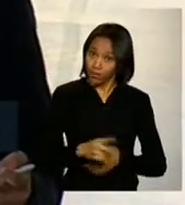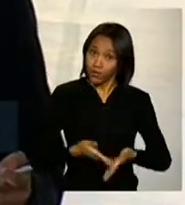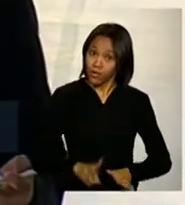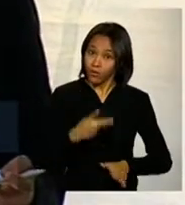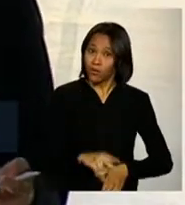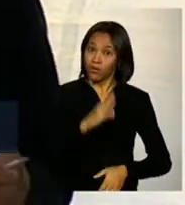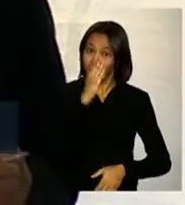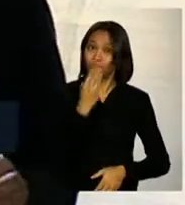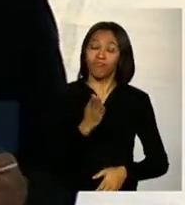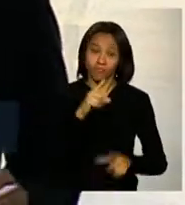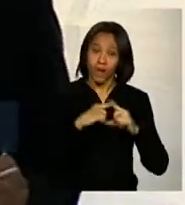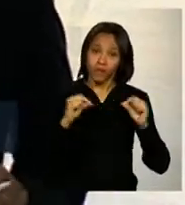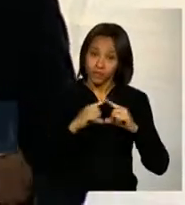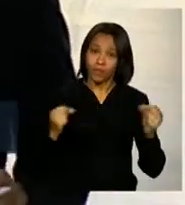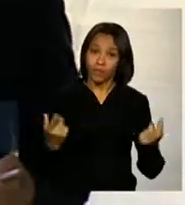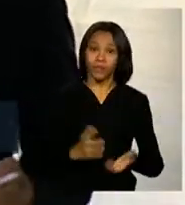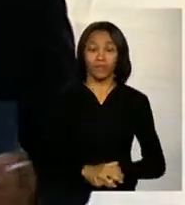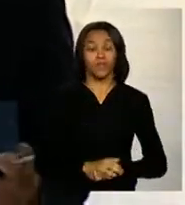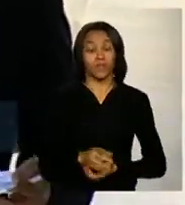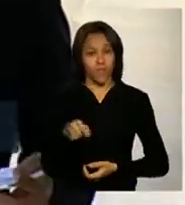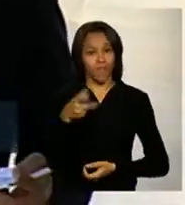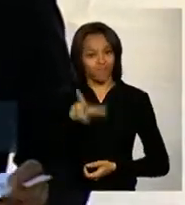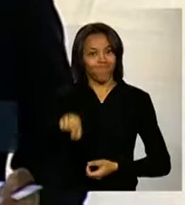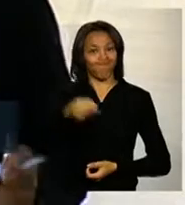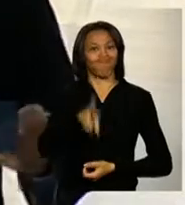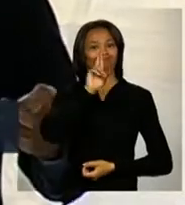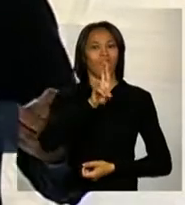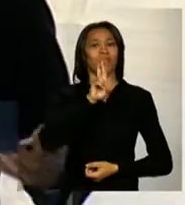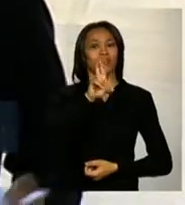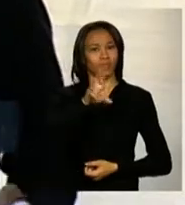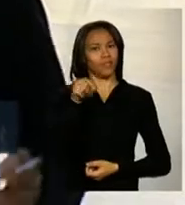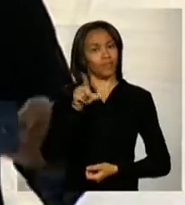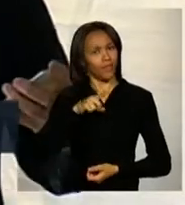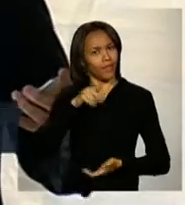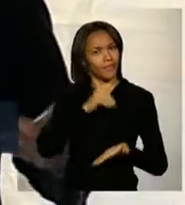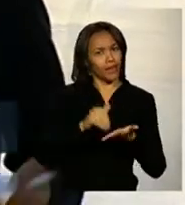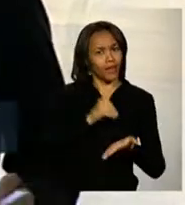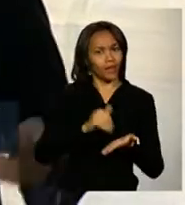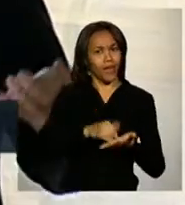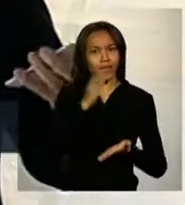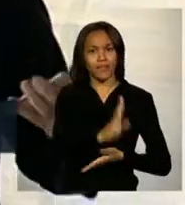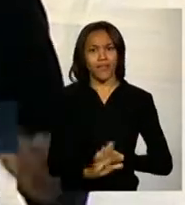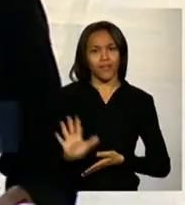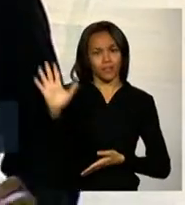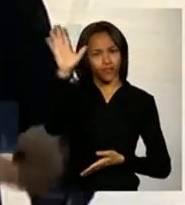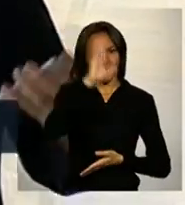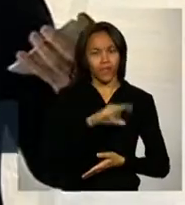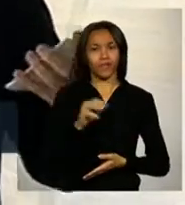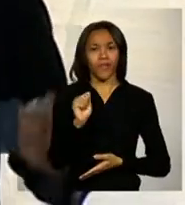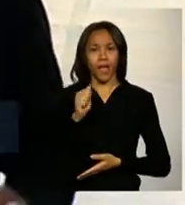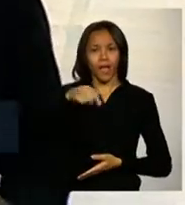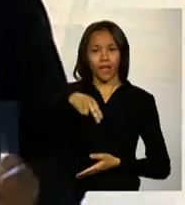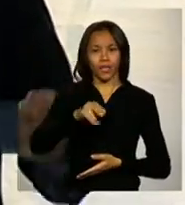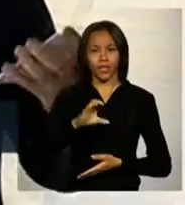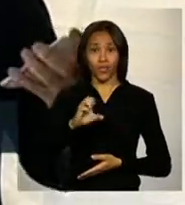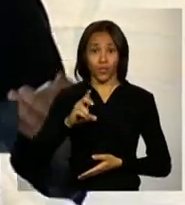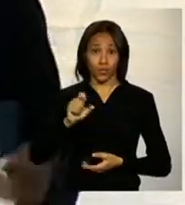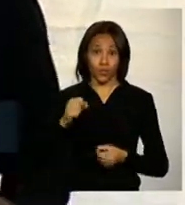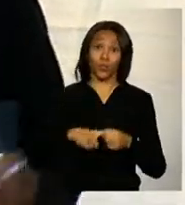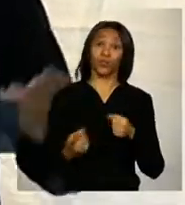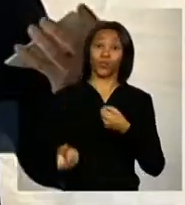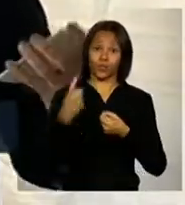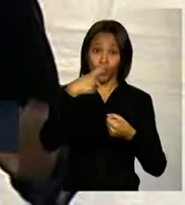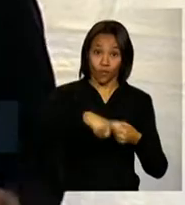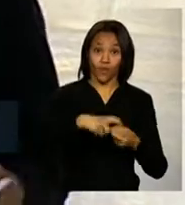portanto Brasília não podia estar melhor representado porque tem a secretária Nacional da agricultura dos convênios do